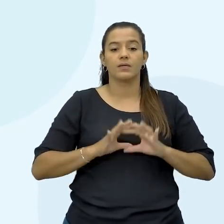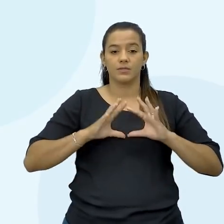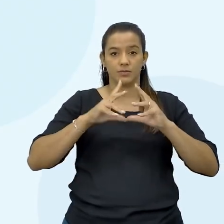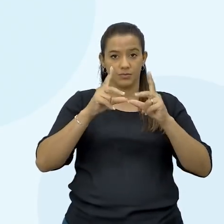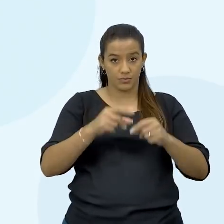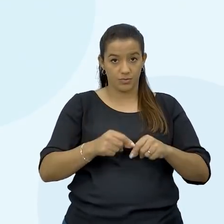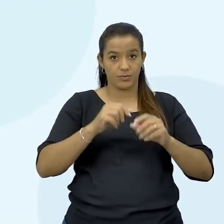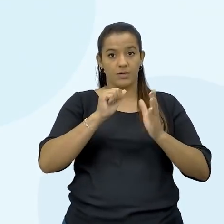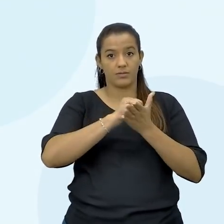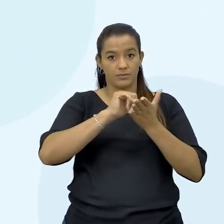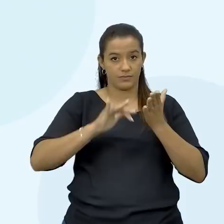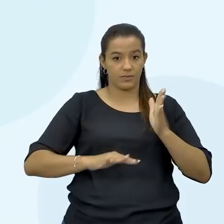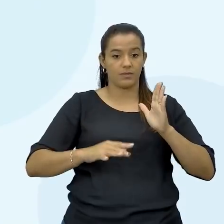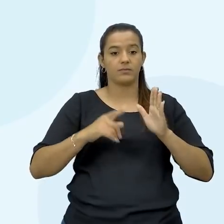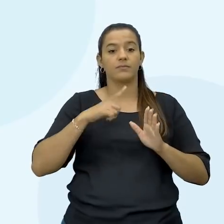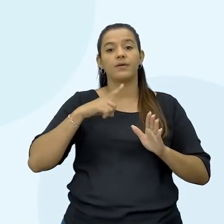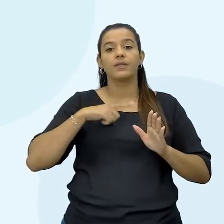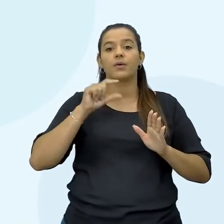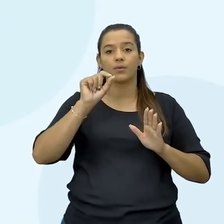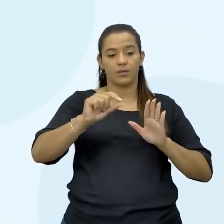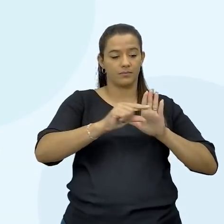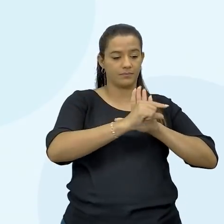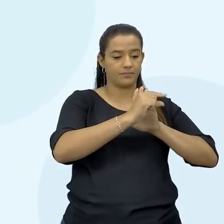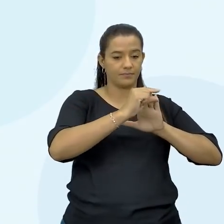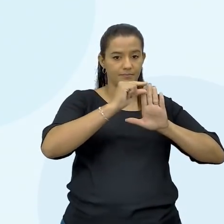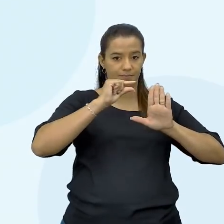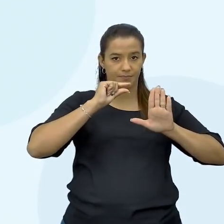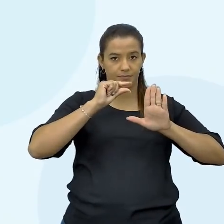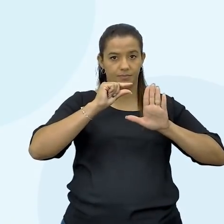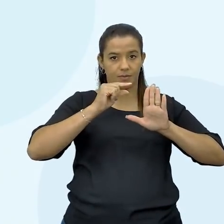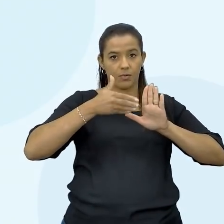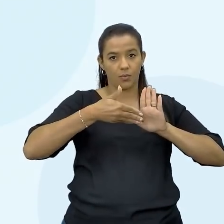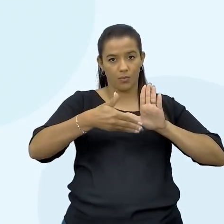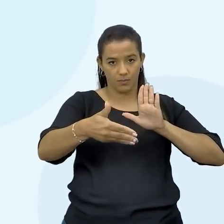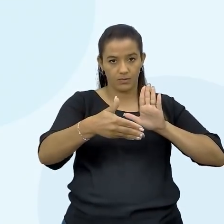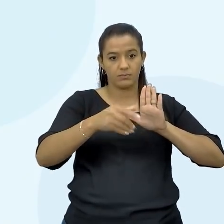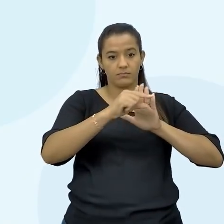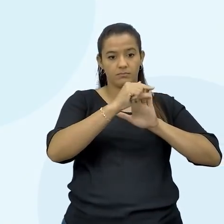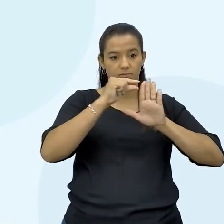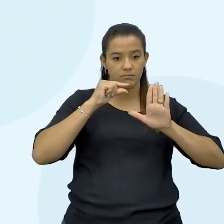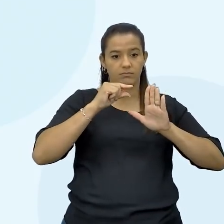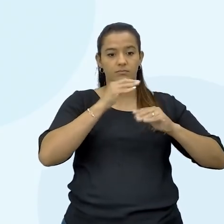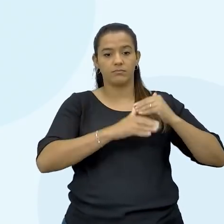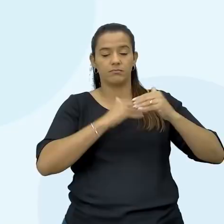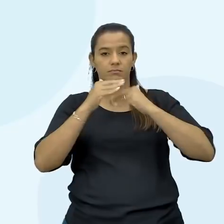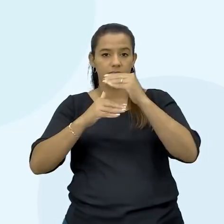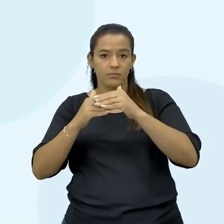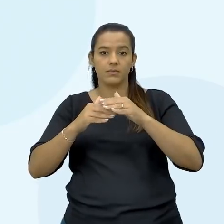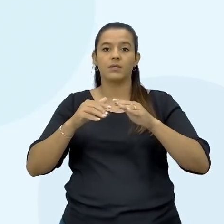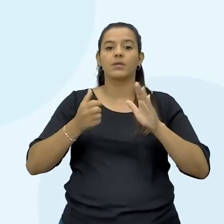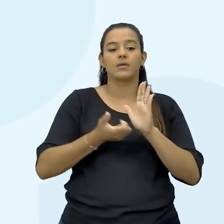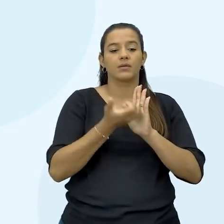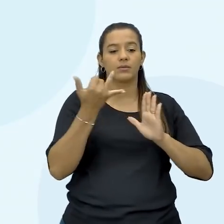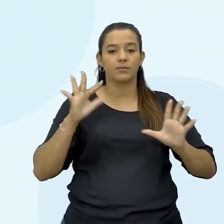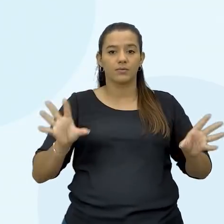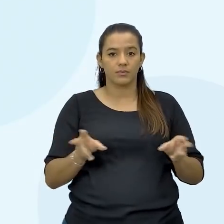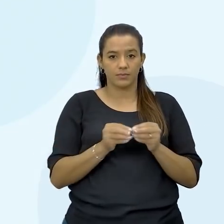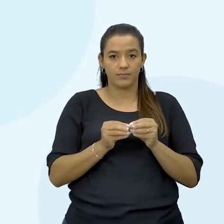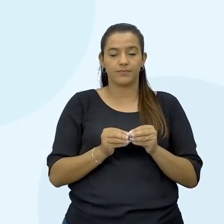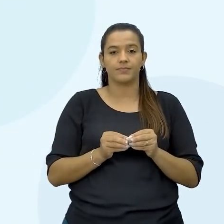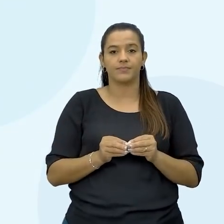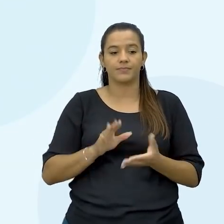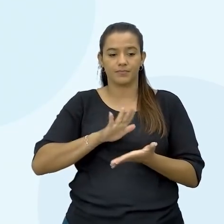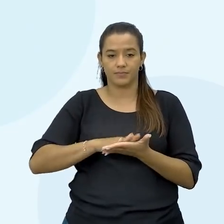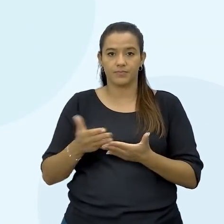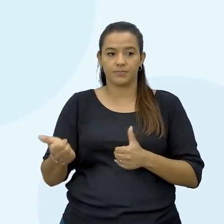toda atividade, ela vai ter uma estruturação de introdução, desenvolvimento e sistematização. O que vem a